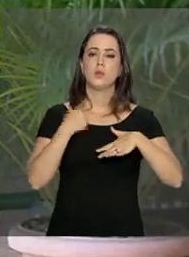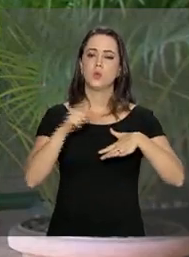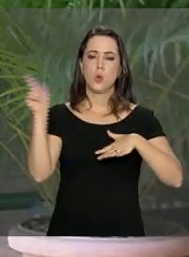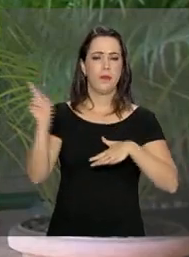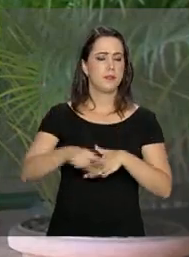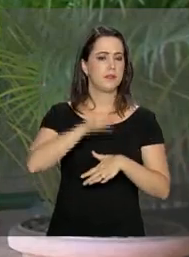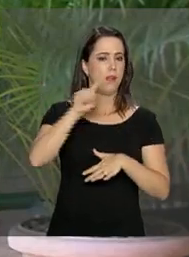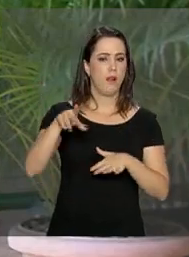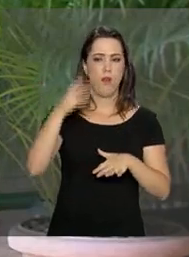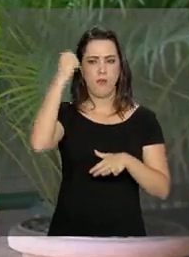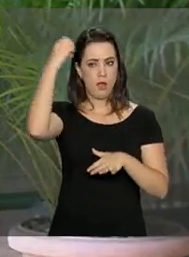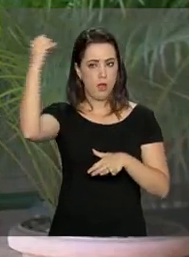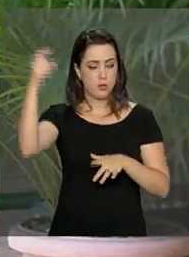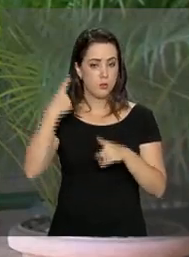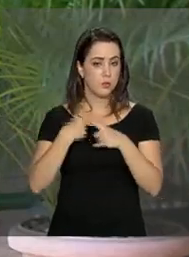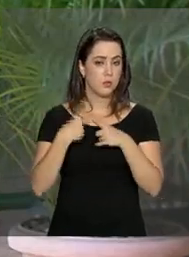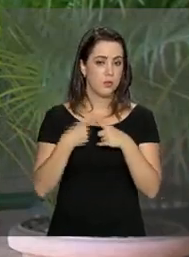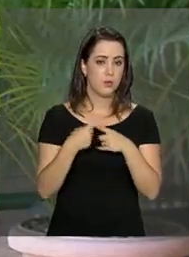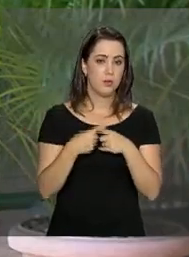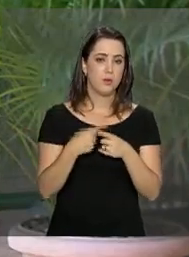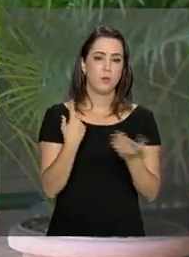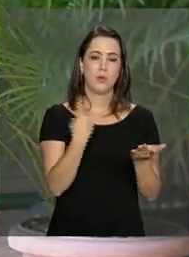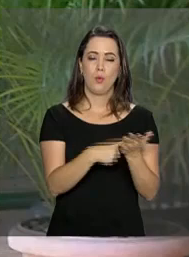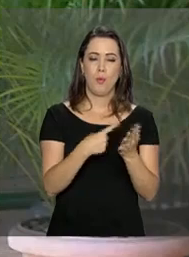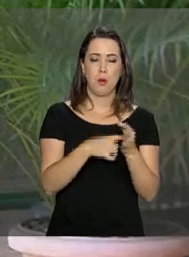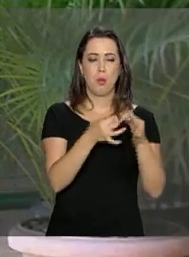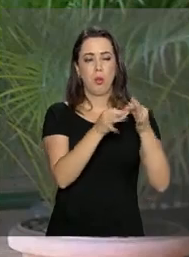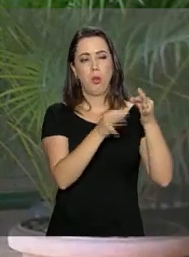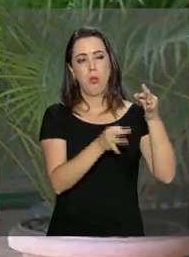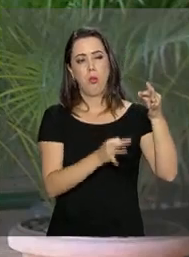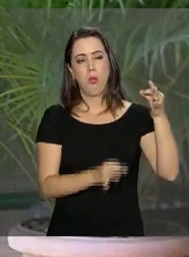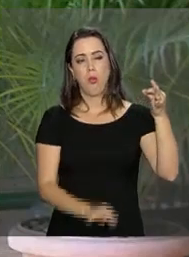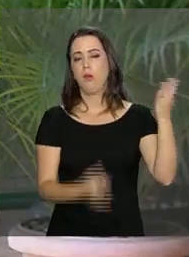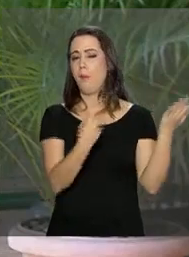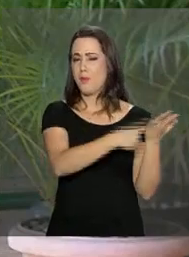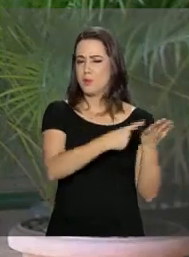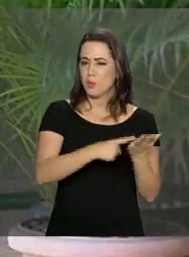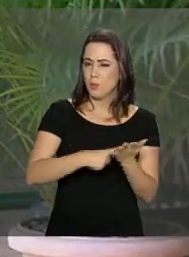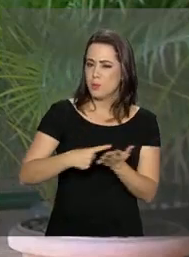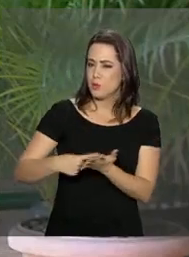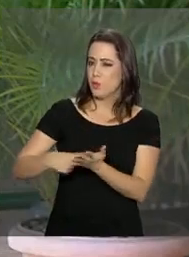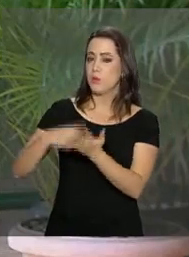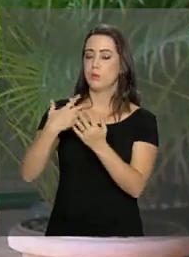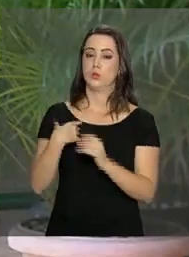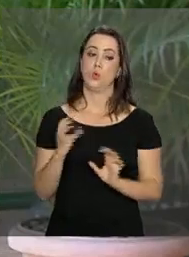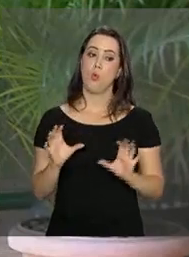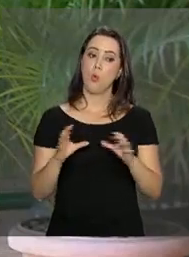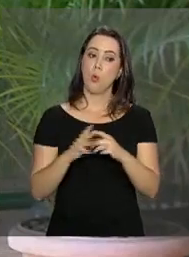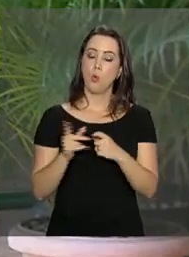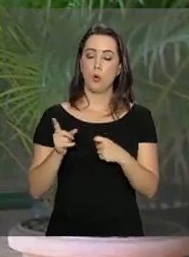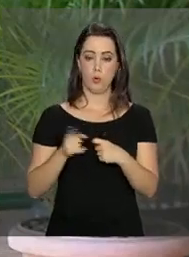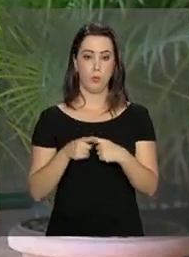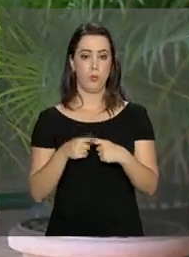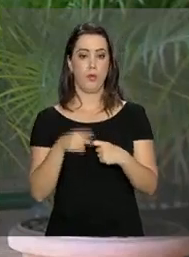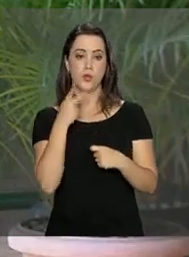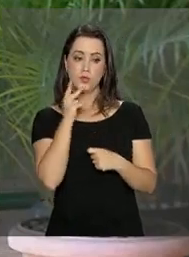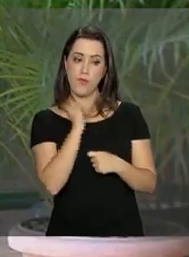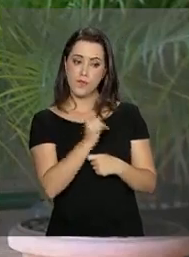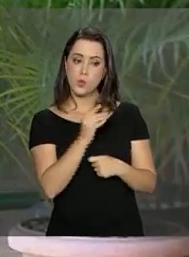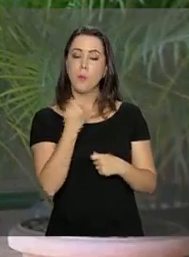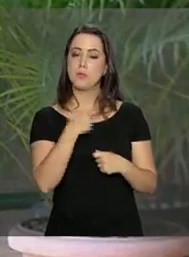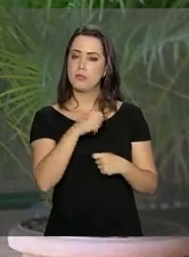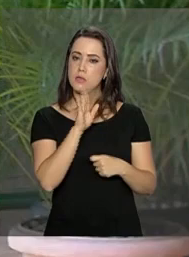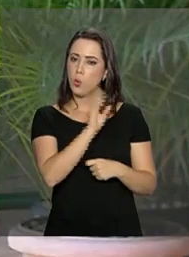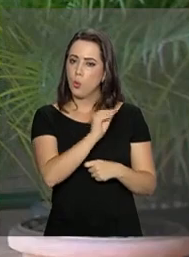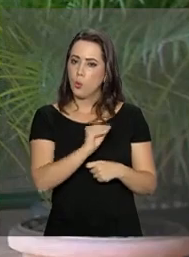cancelar e do evento por causa da agenda extensa né os compromissos a equipe médica de jair bolsonaro recomendou